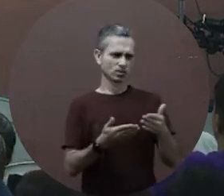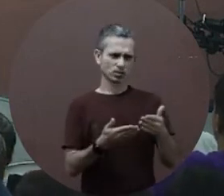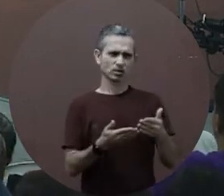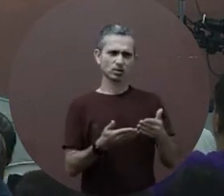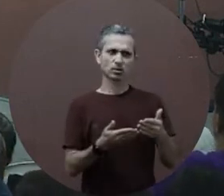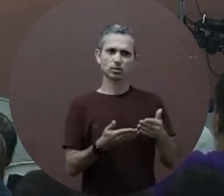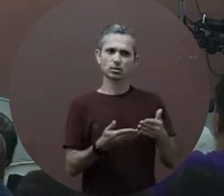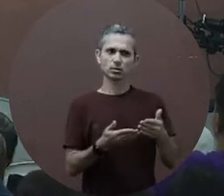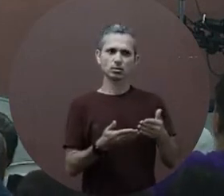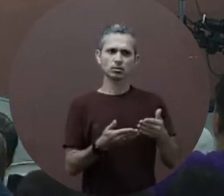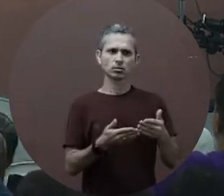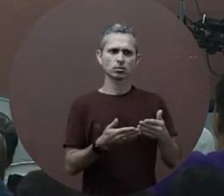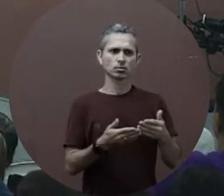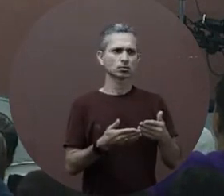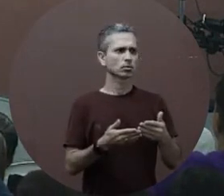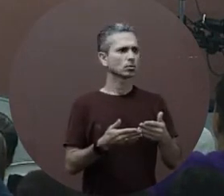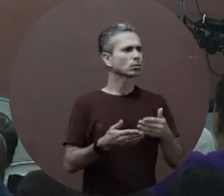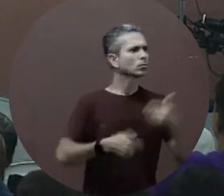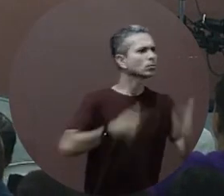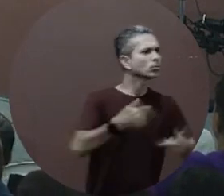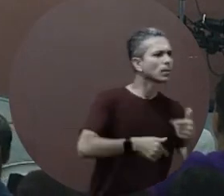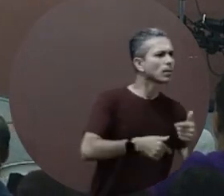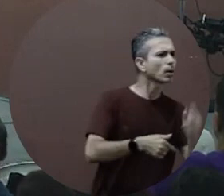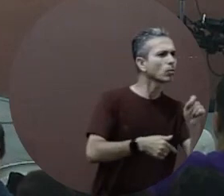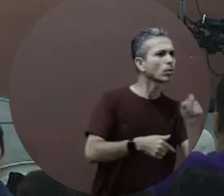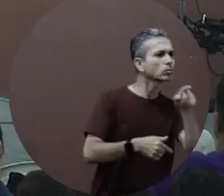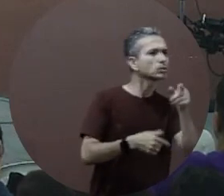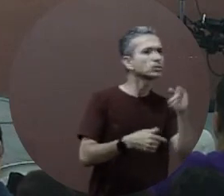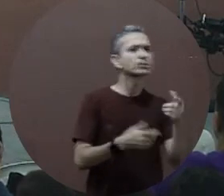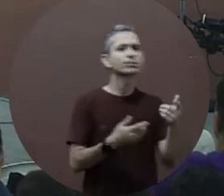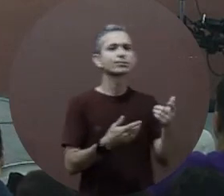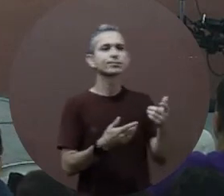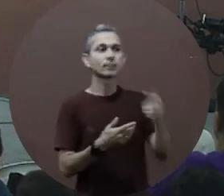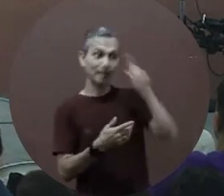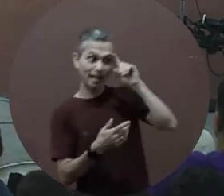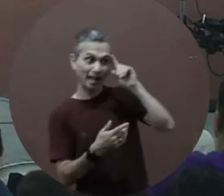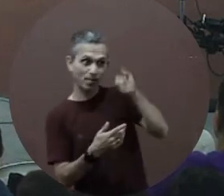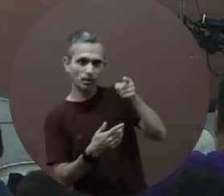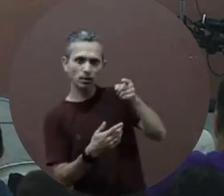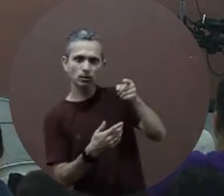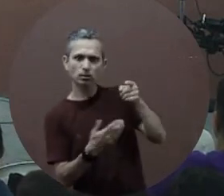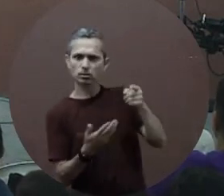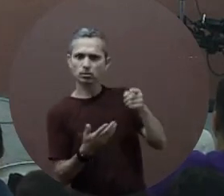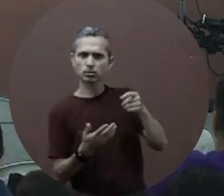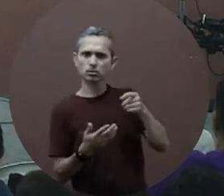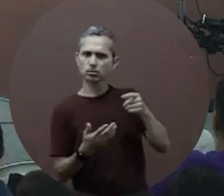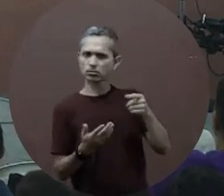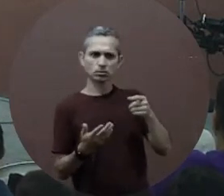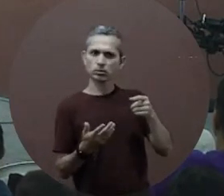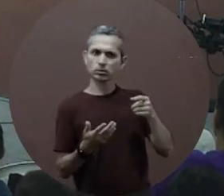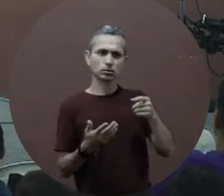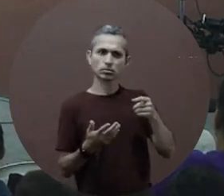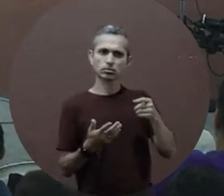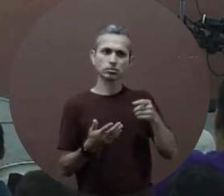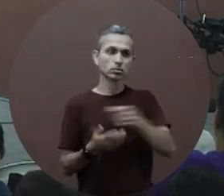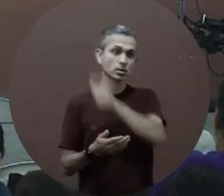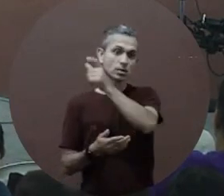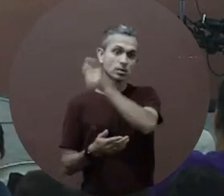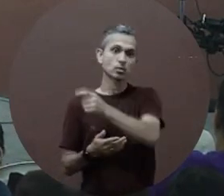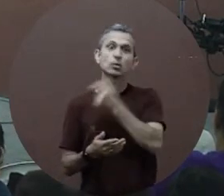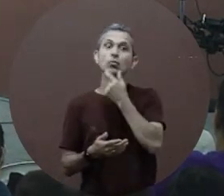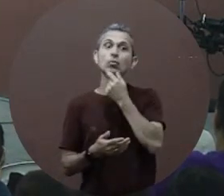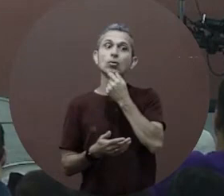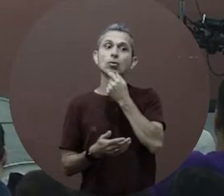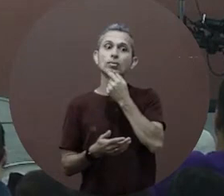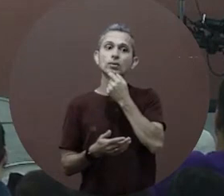ter. Não, a autoridade a ser obedecida não é inerente à boca do líder. É a